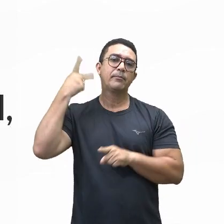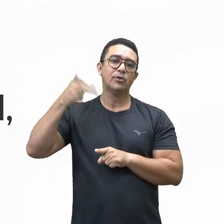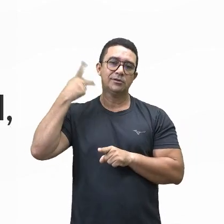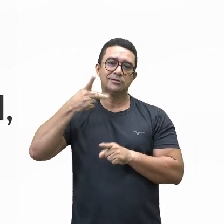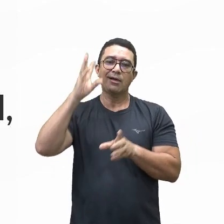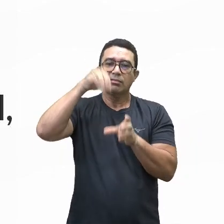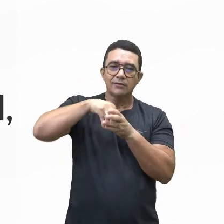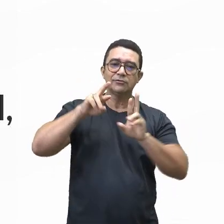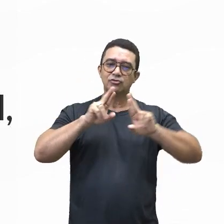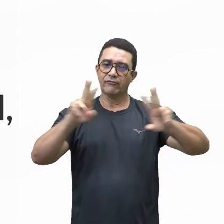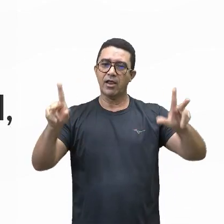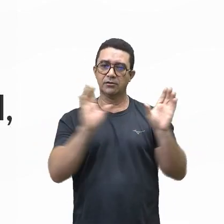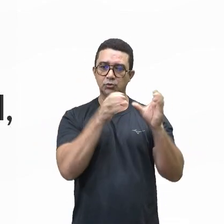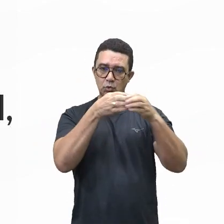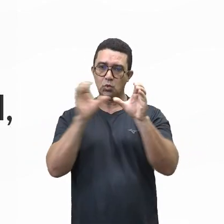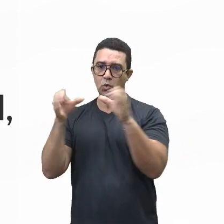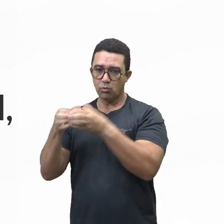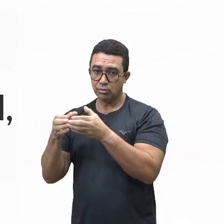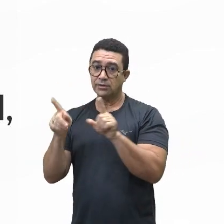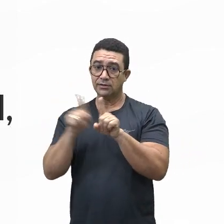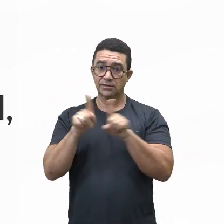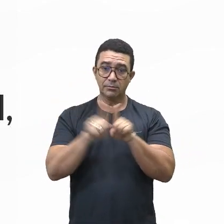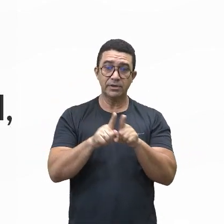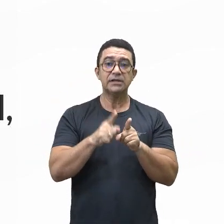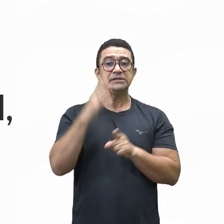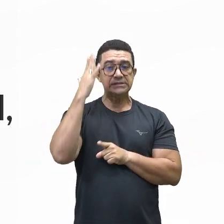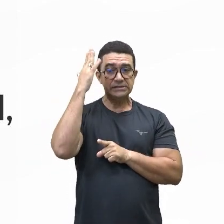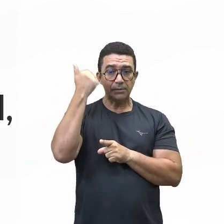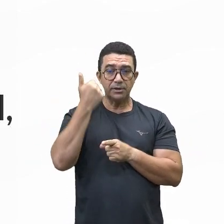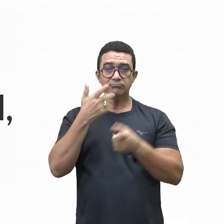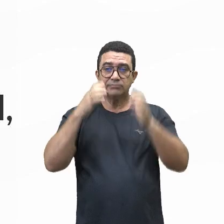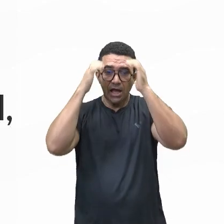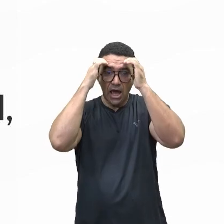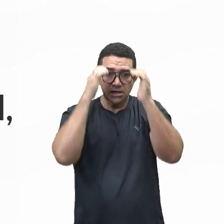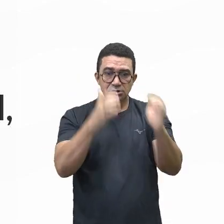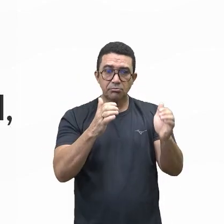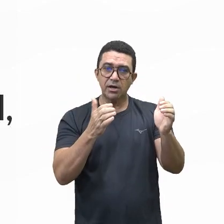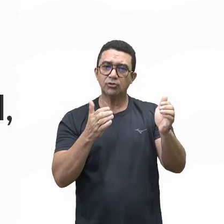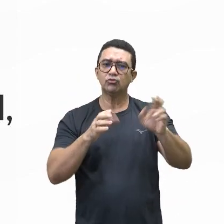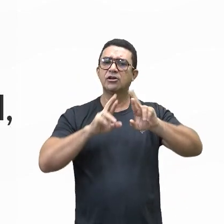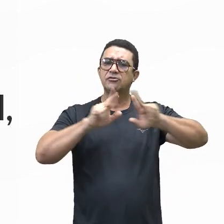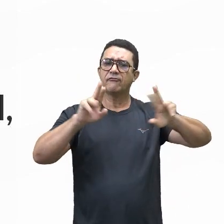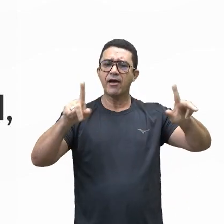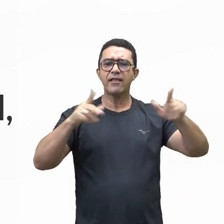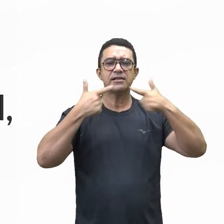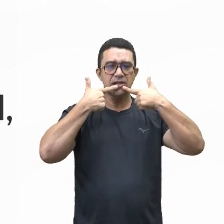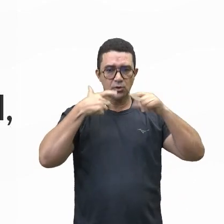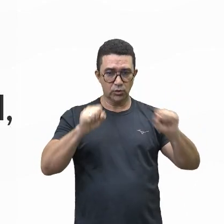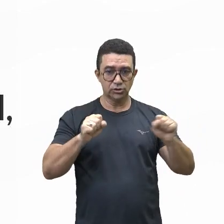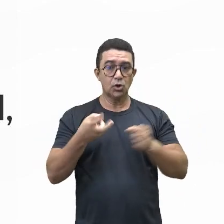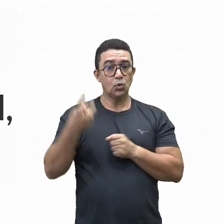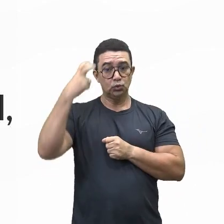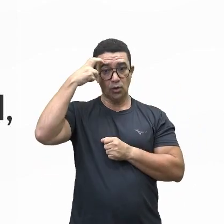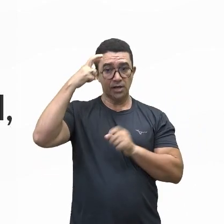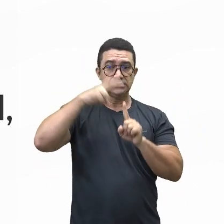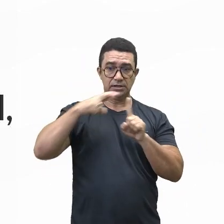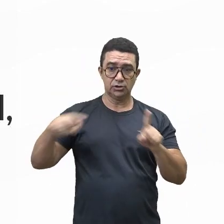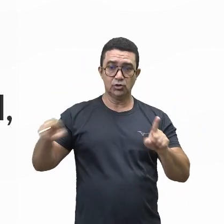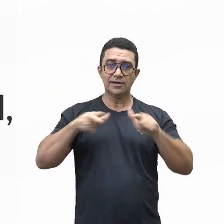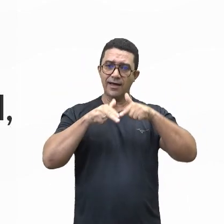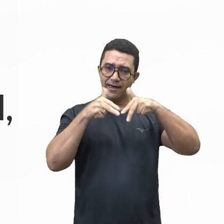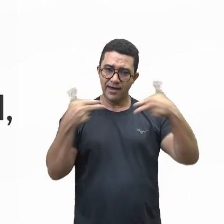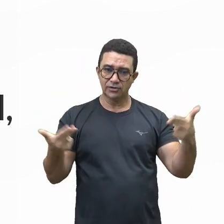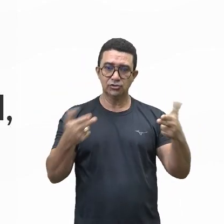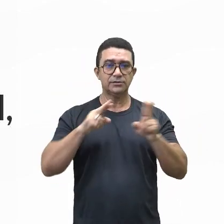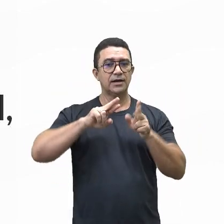políticas entre diferentes grupos, bem como o reconhecimento e o respeito às diferenças linguísticas, culturais,